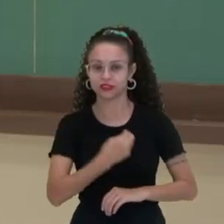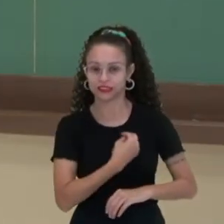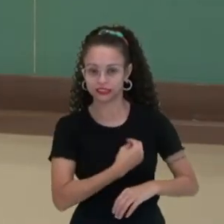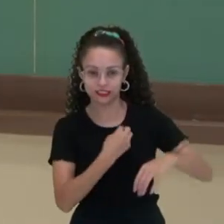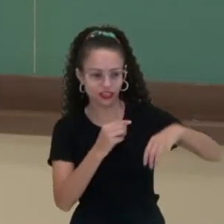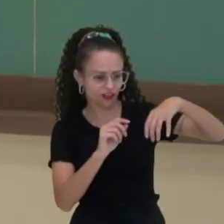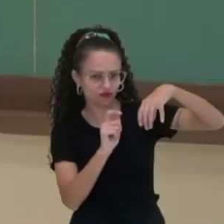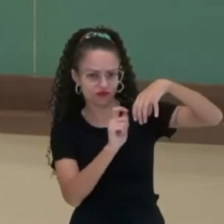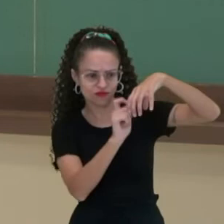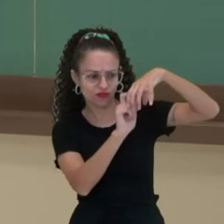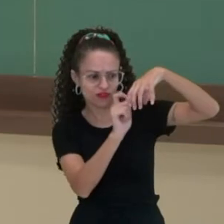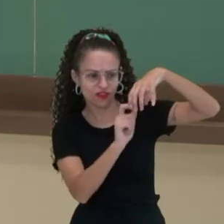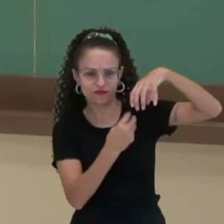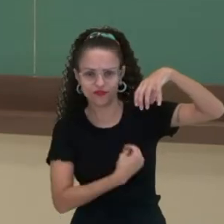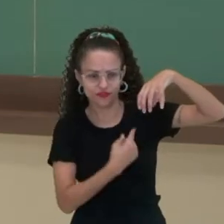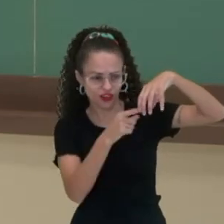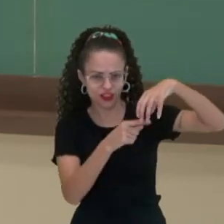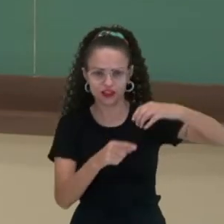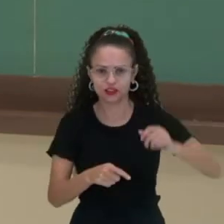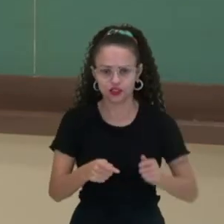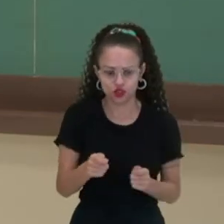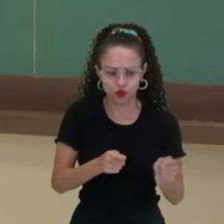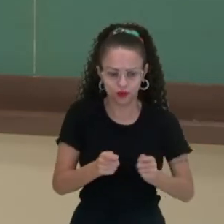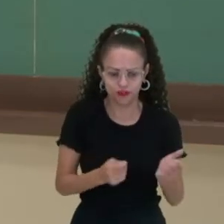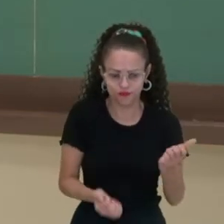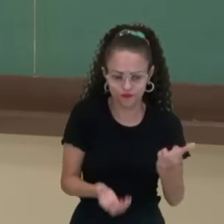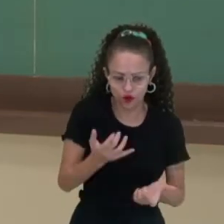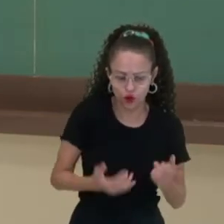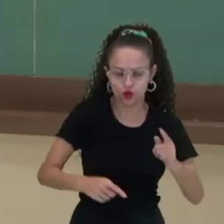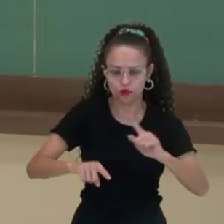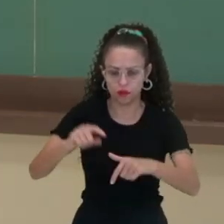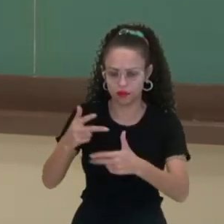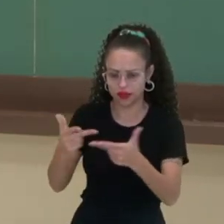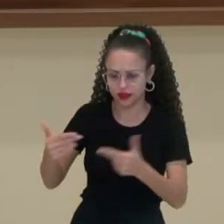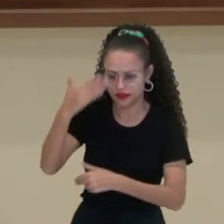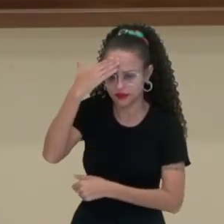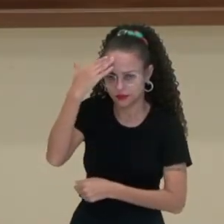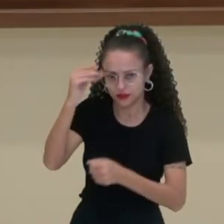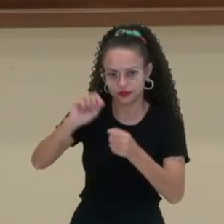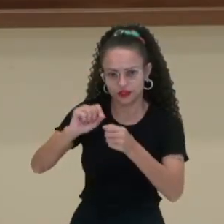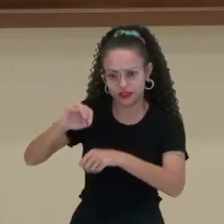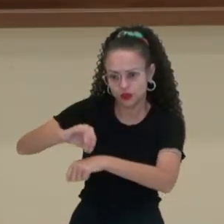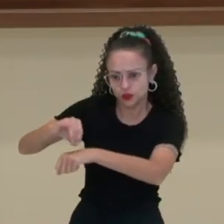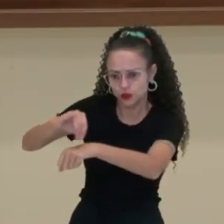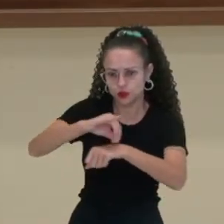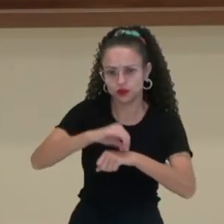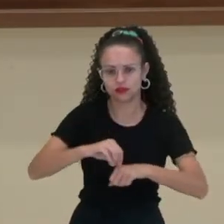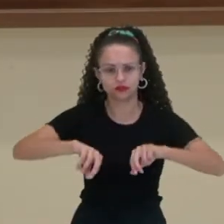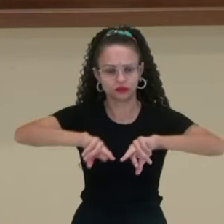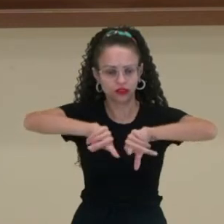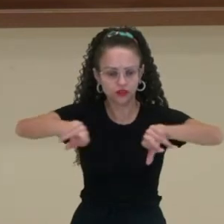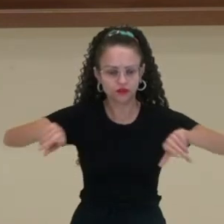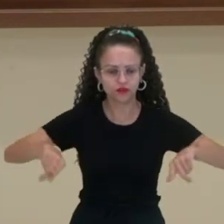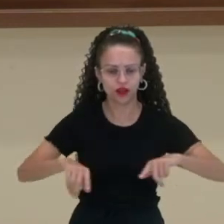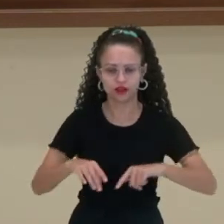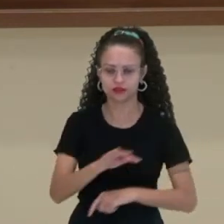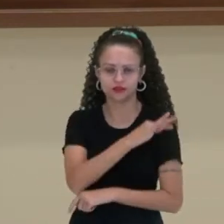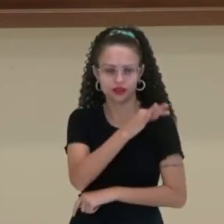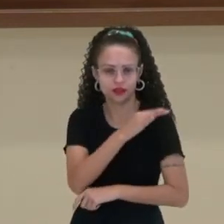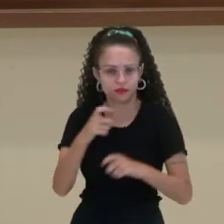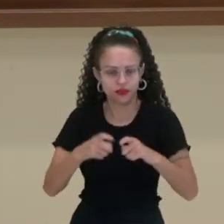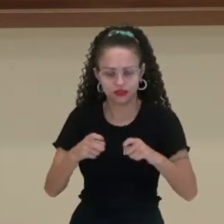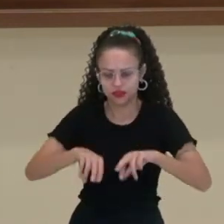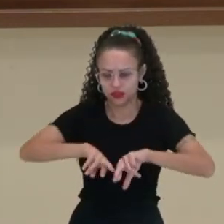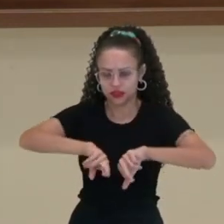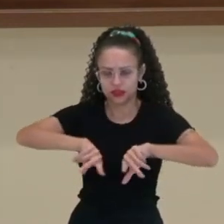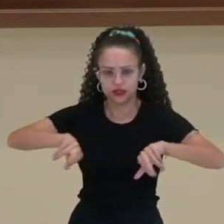estavam vivendo, que aprenderam a dominar o fogo, que aprenderam a fazer ferramentas, que aprendiam já vários tipos de técnicas de medicina, enfim,